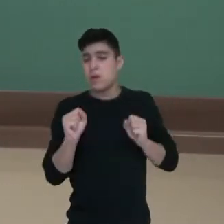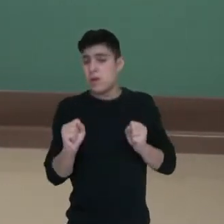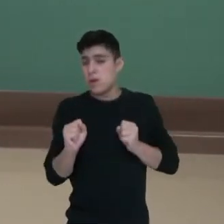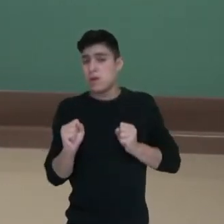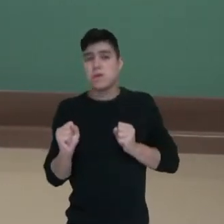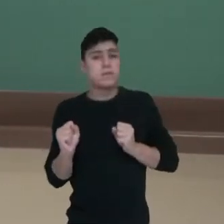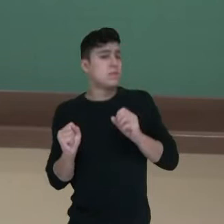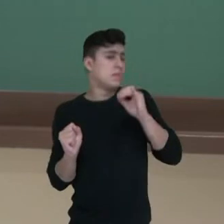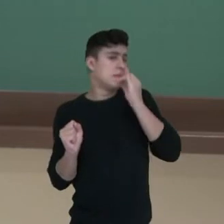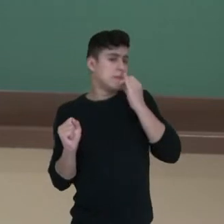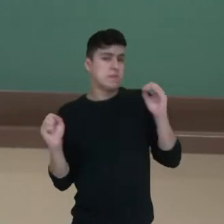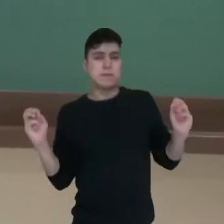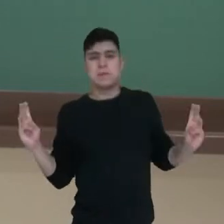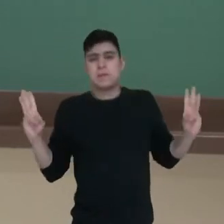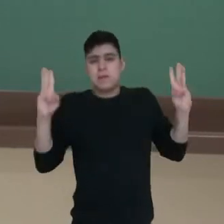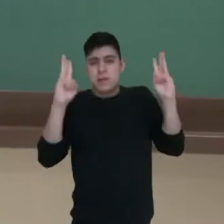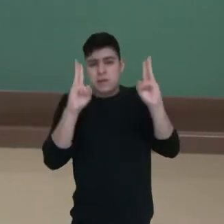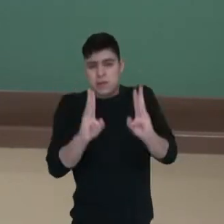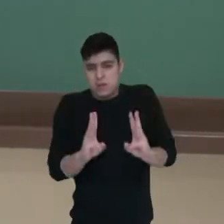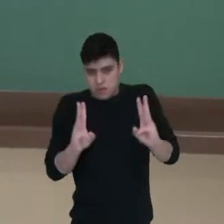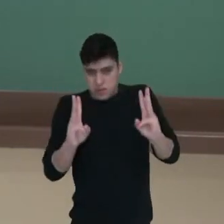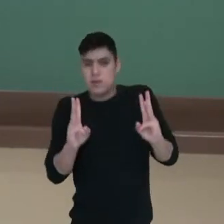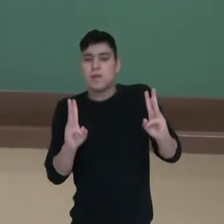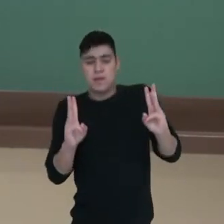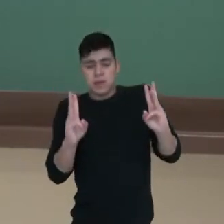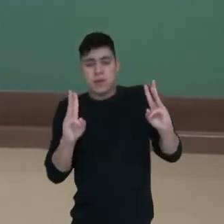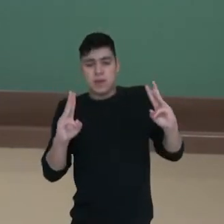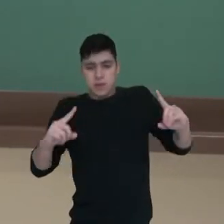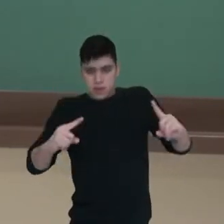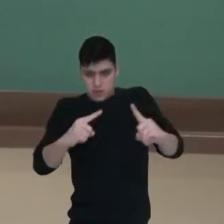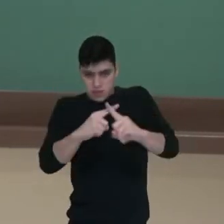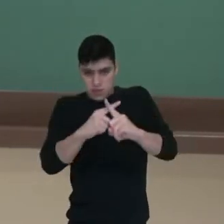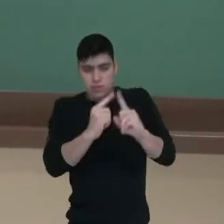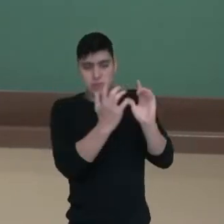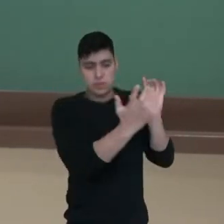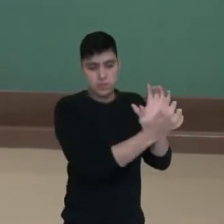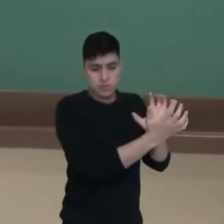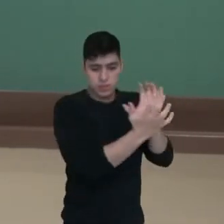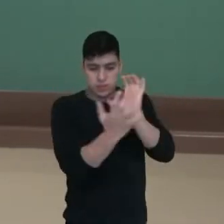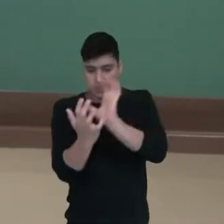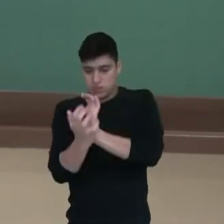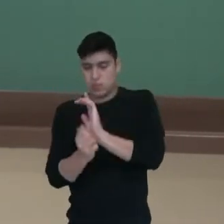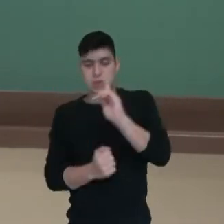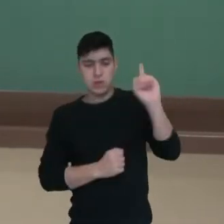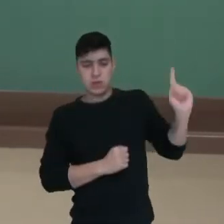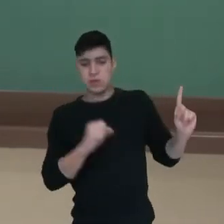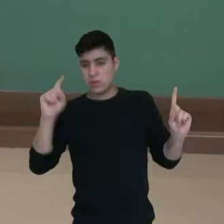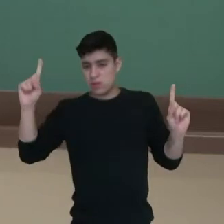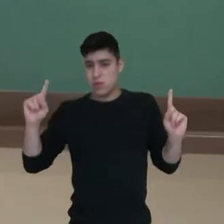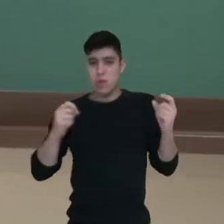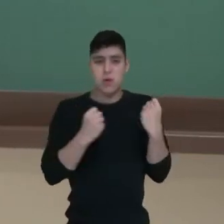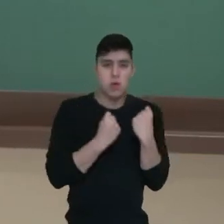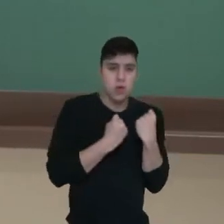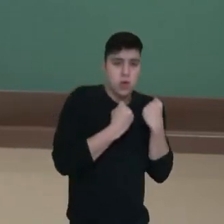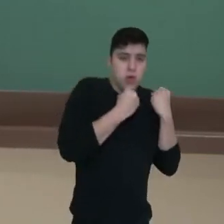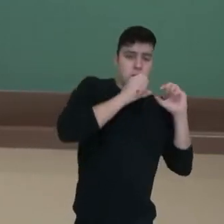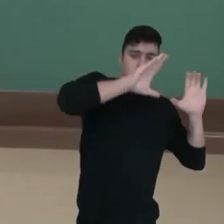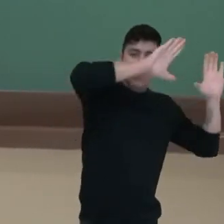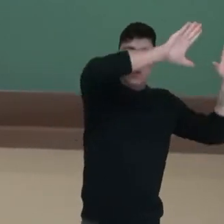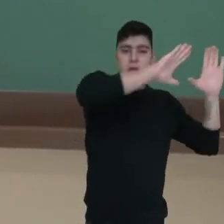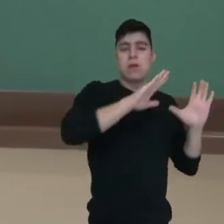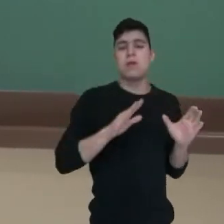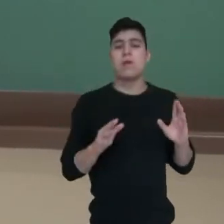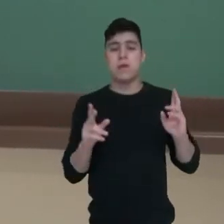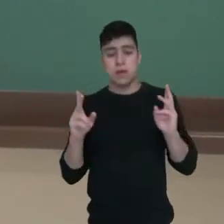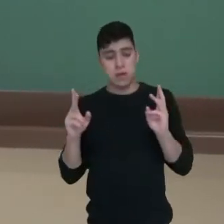colocar três em cada time, né? Um goleiro e dois ali